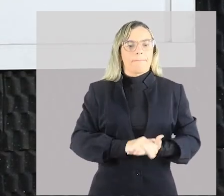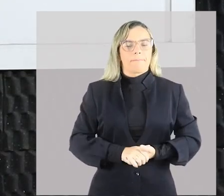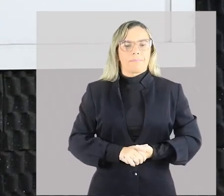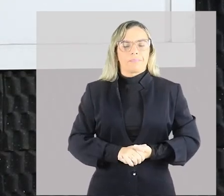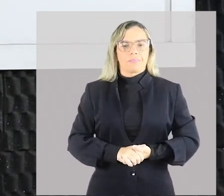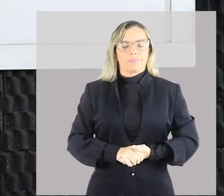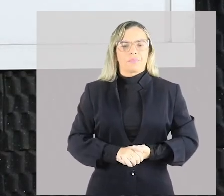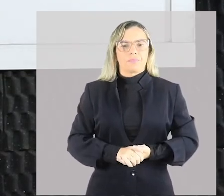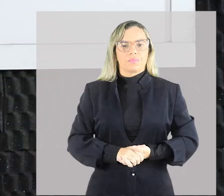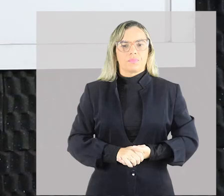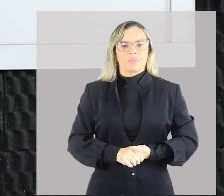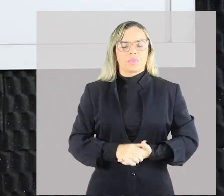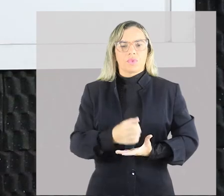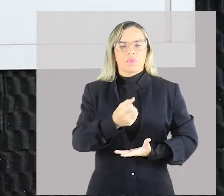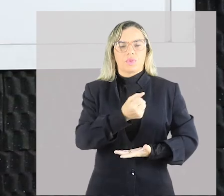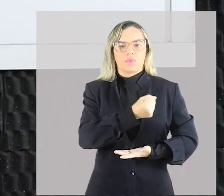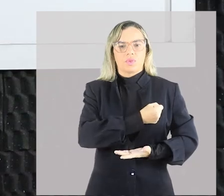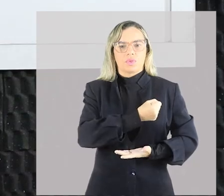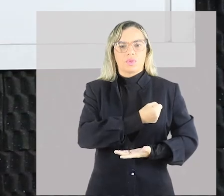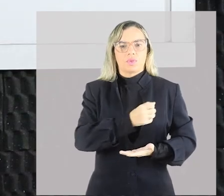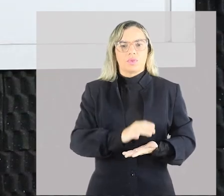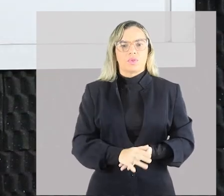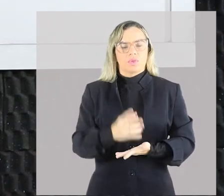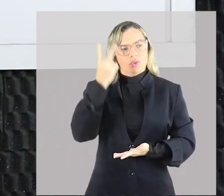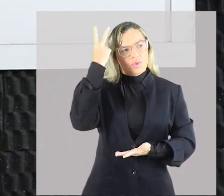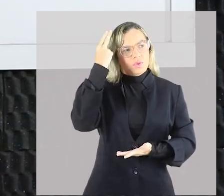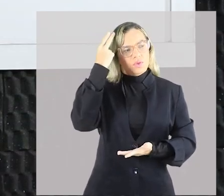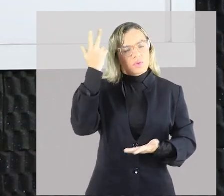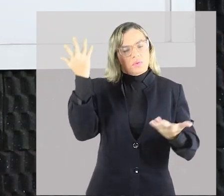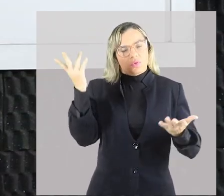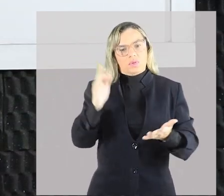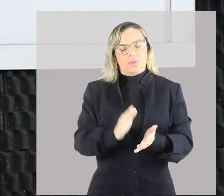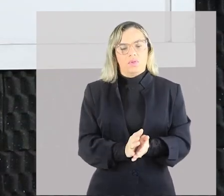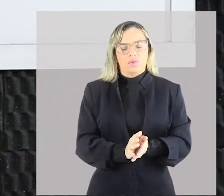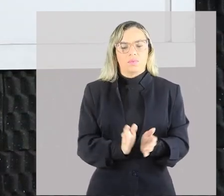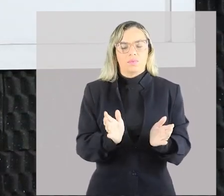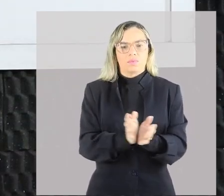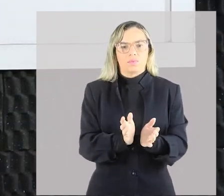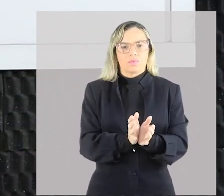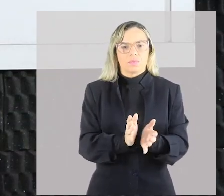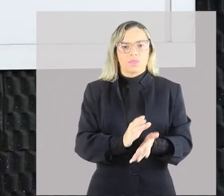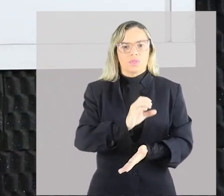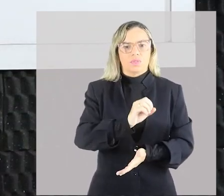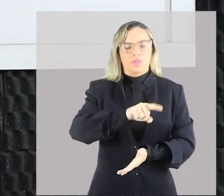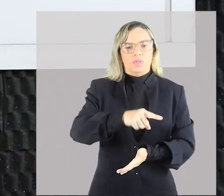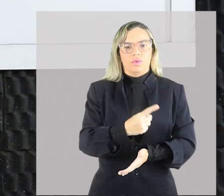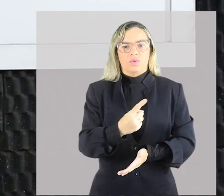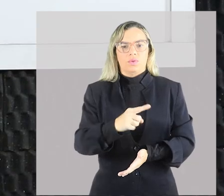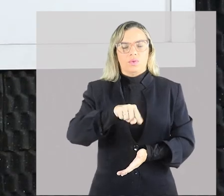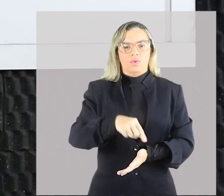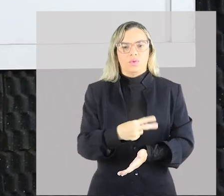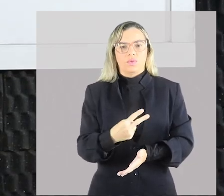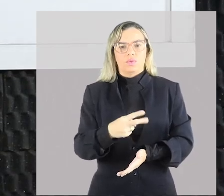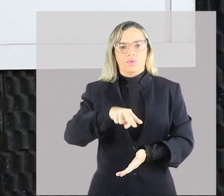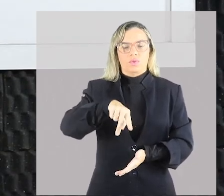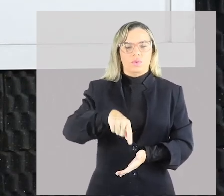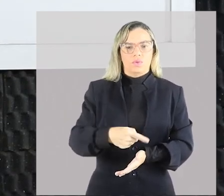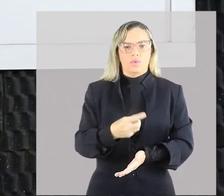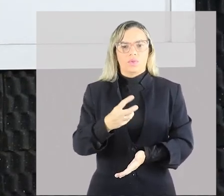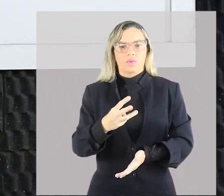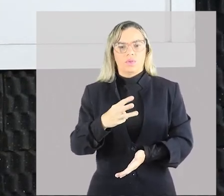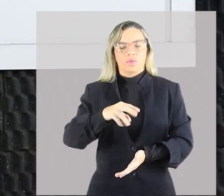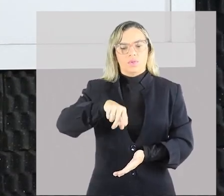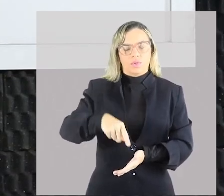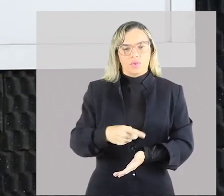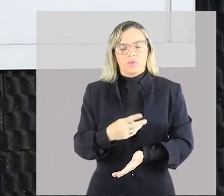números naturais. 0, 1, 2, 3... 4. Professor, mas aqui não dá para listar